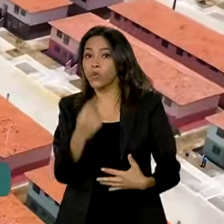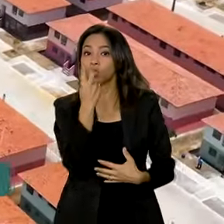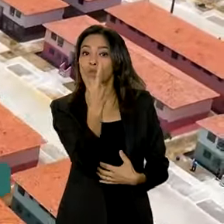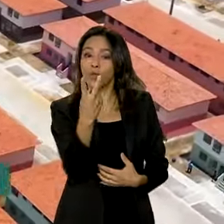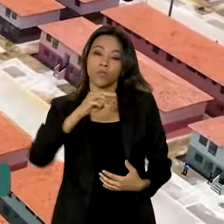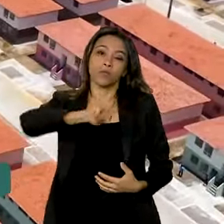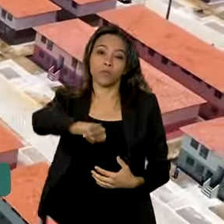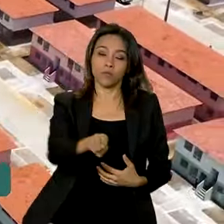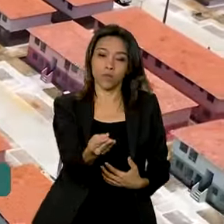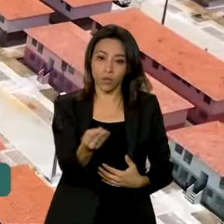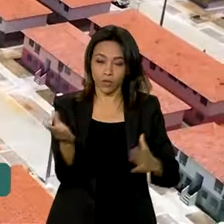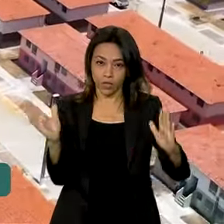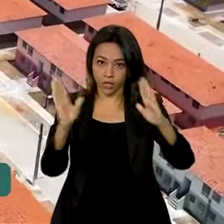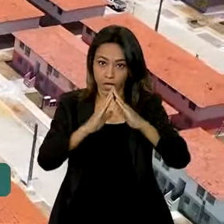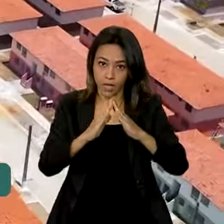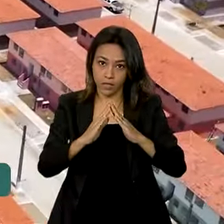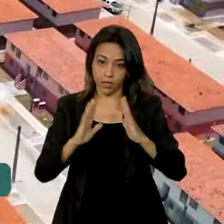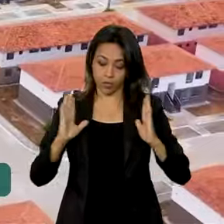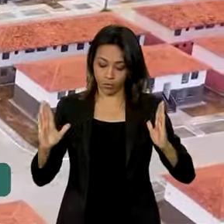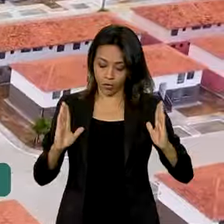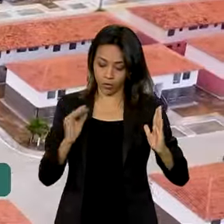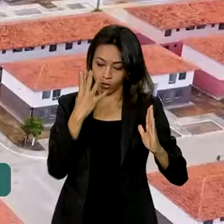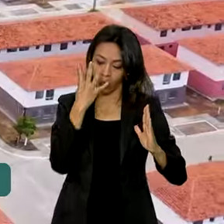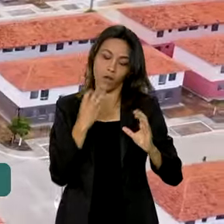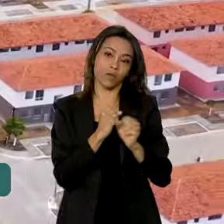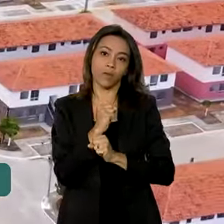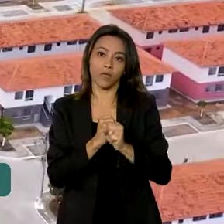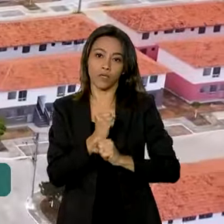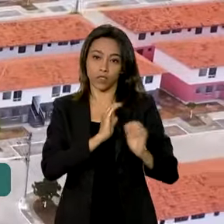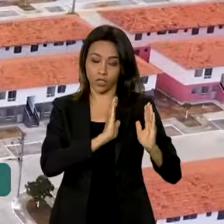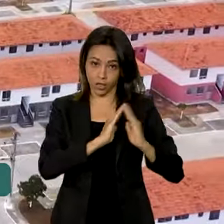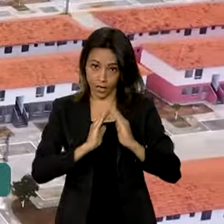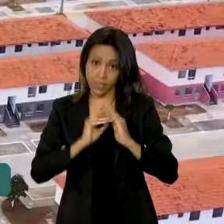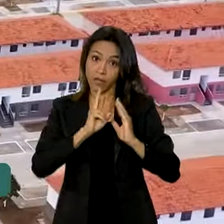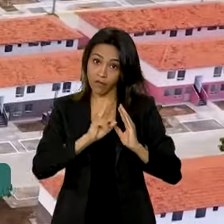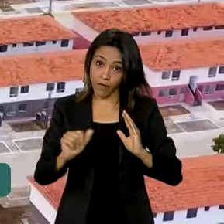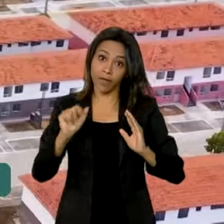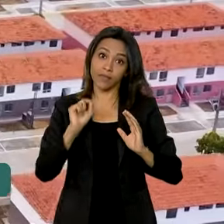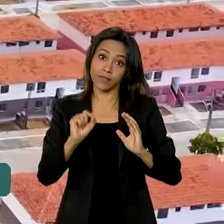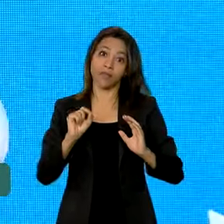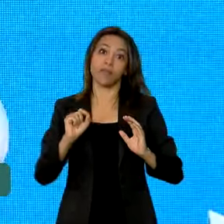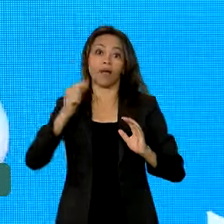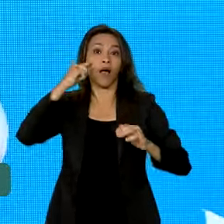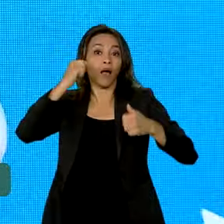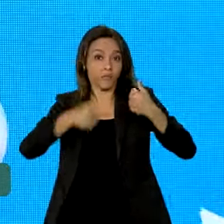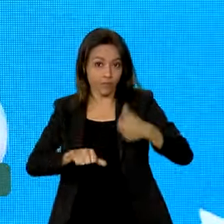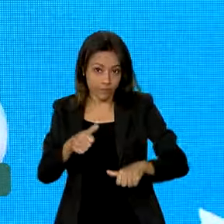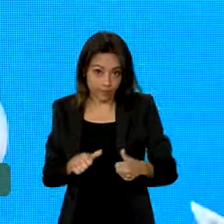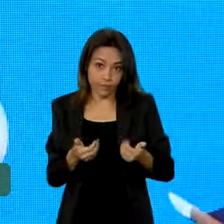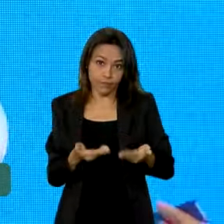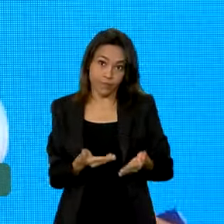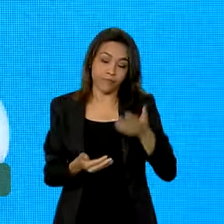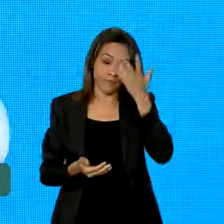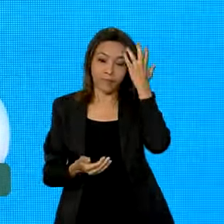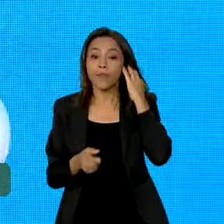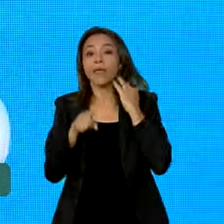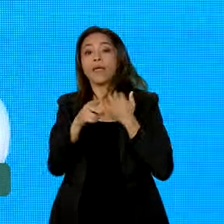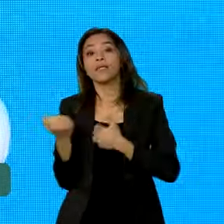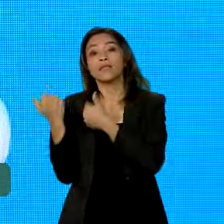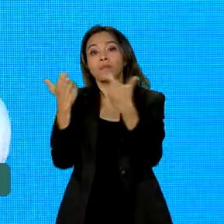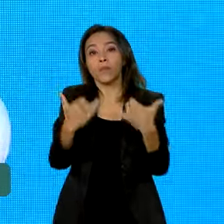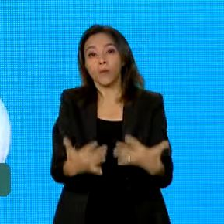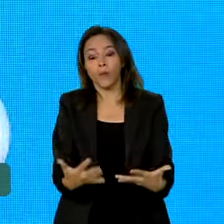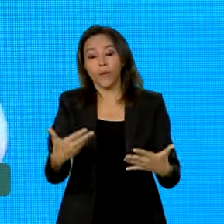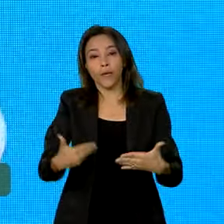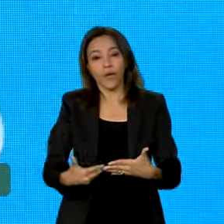casas nos 4 anos de governo será revista para cima. Bem antes do previsto,